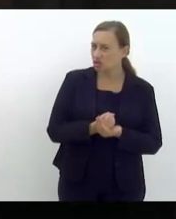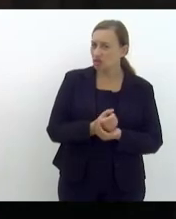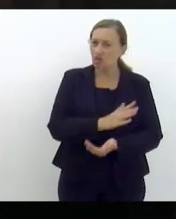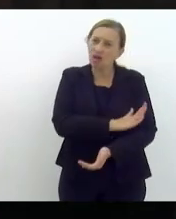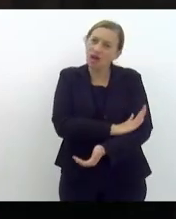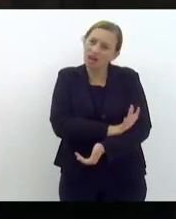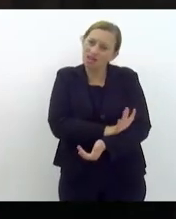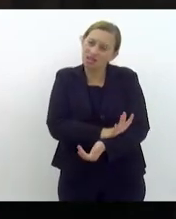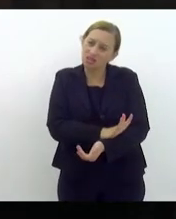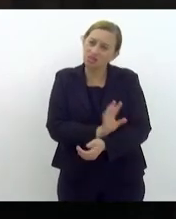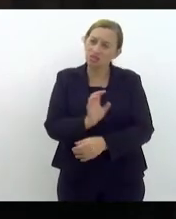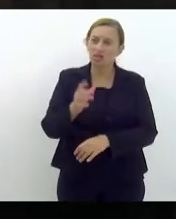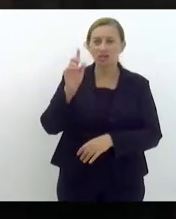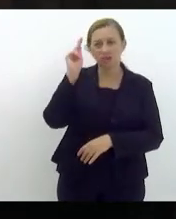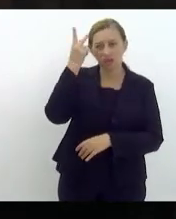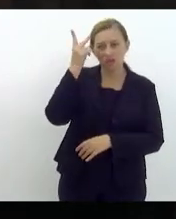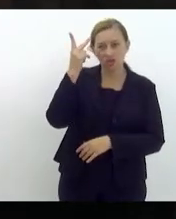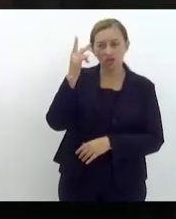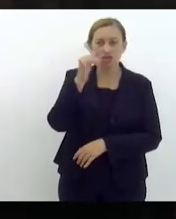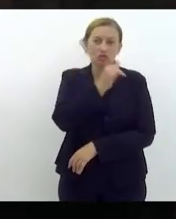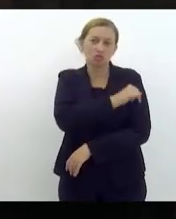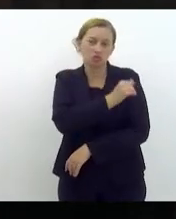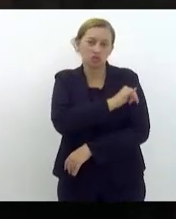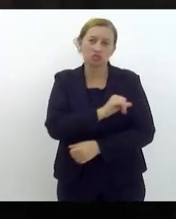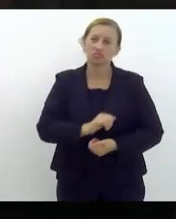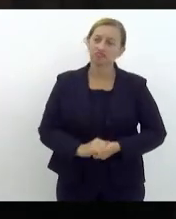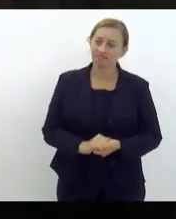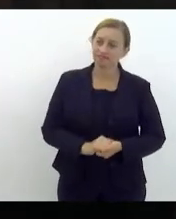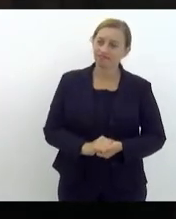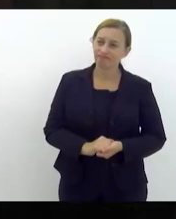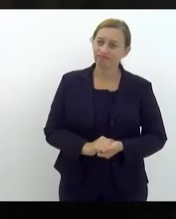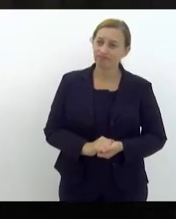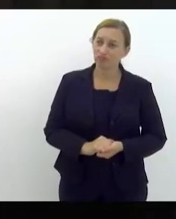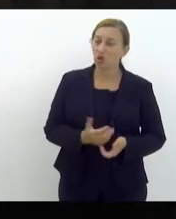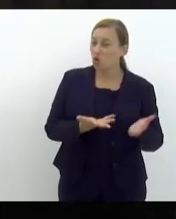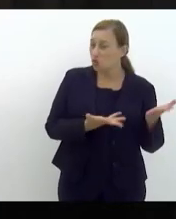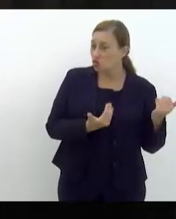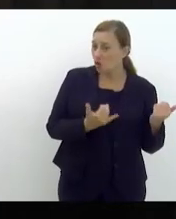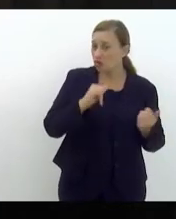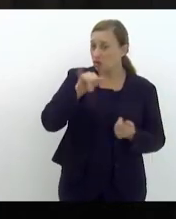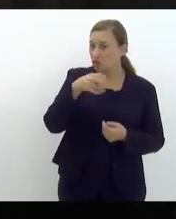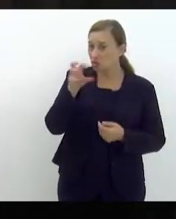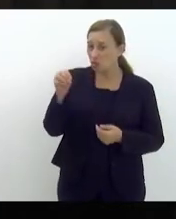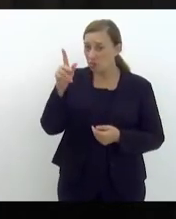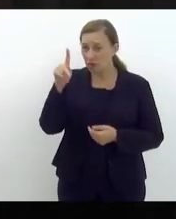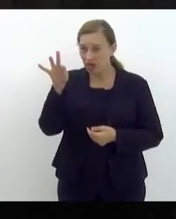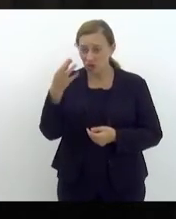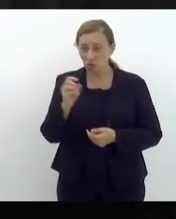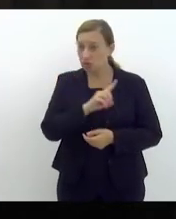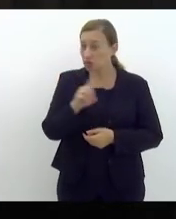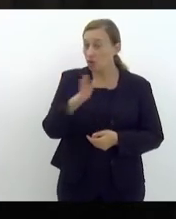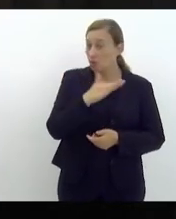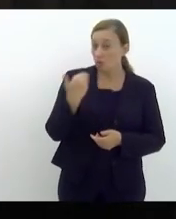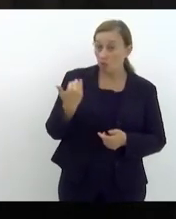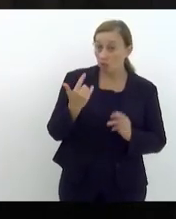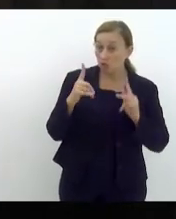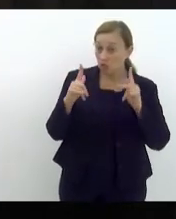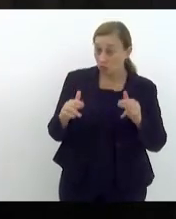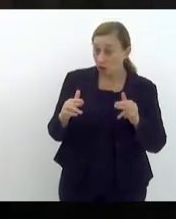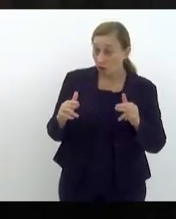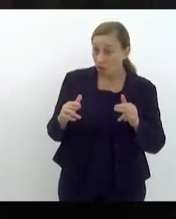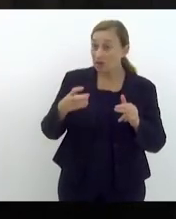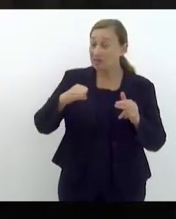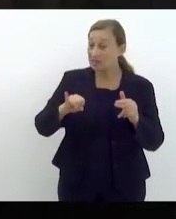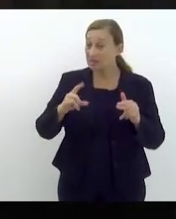na história do Rio de Janeiro e das forças de segurança o jovem João Pedro não seria assassinado da forma que foi se